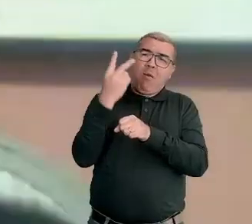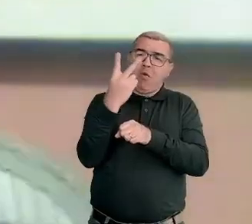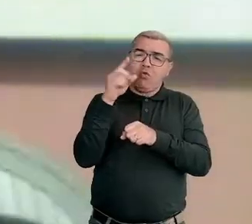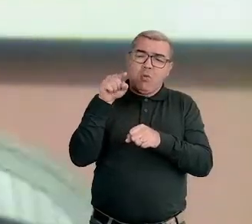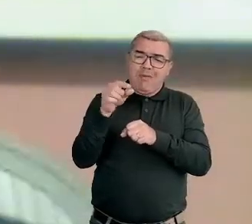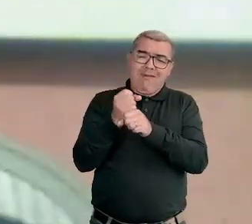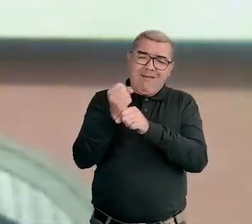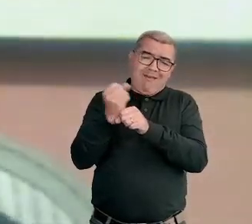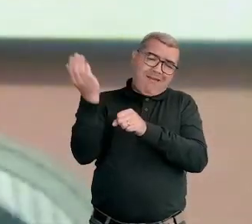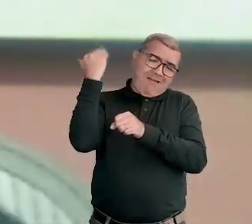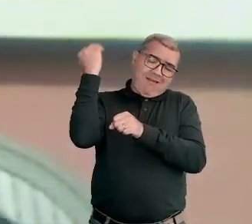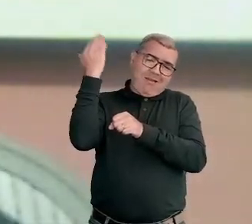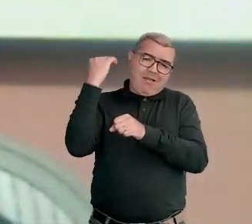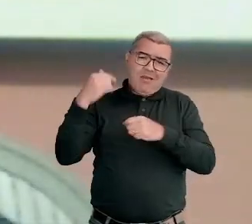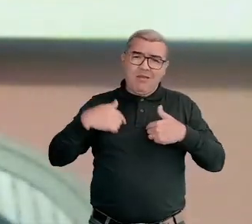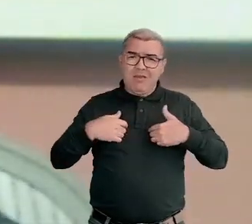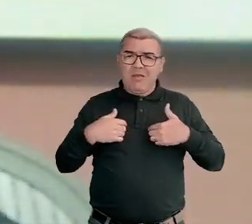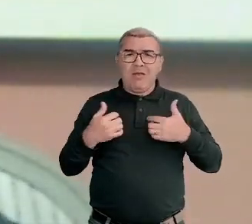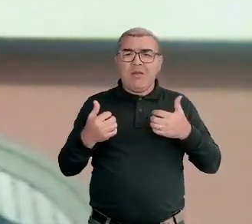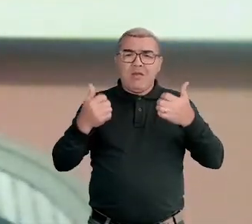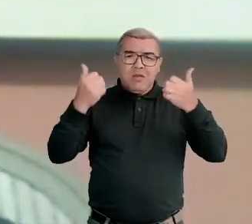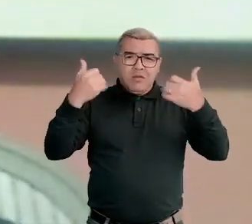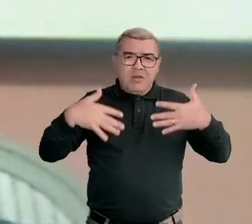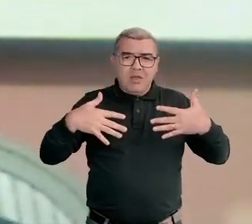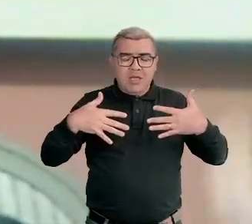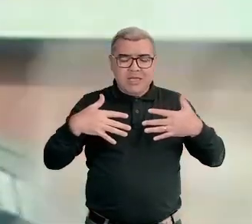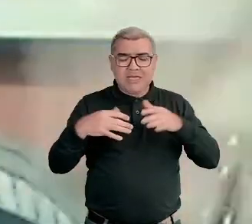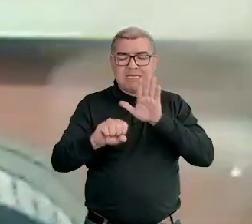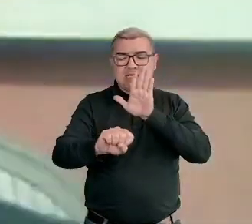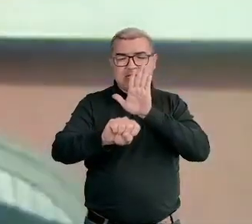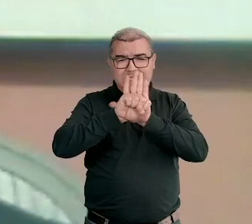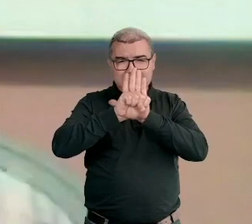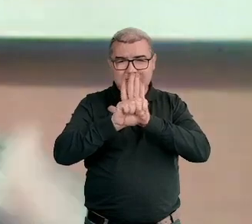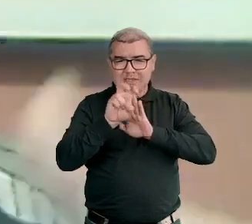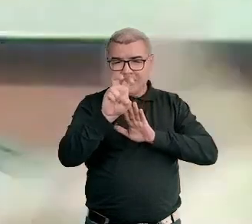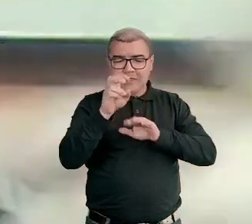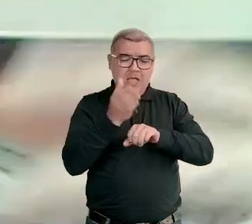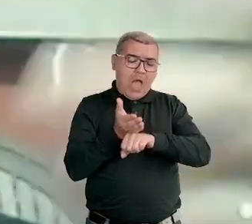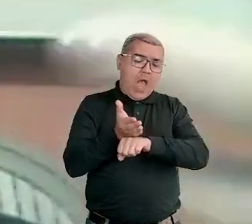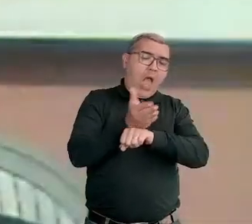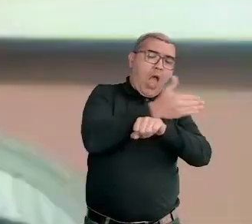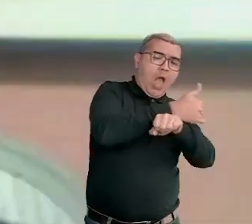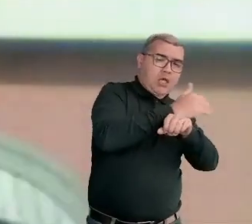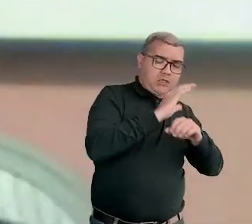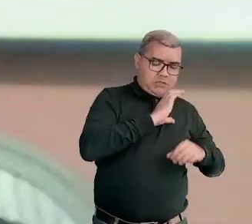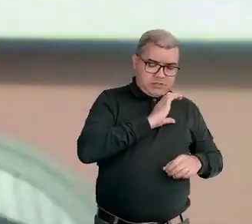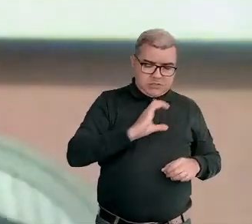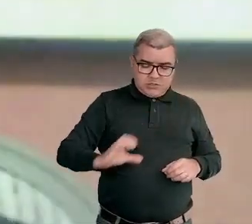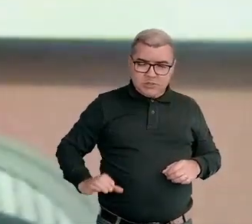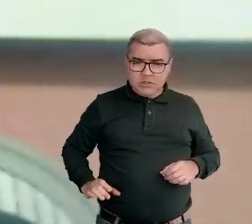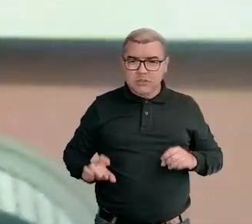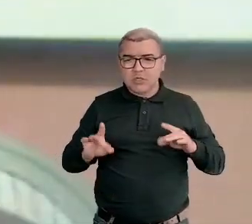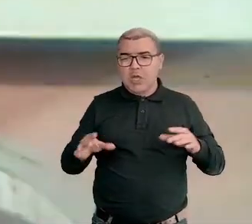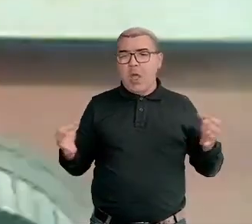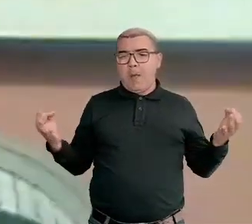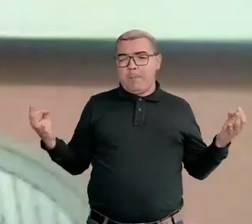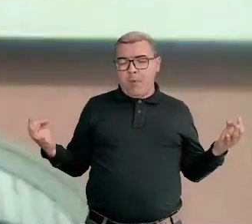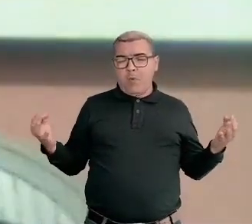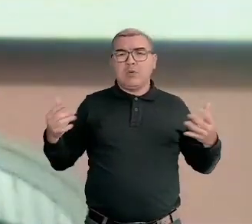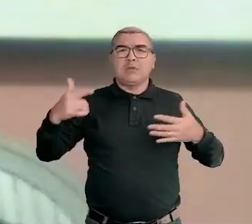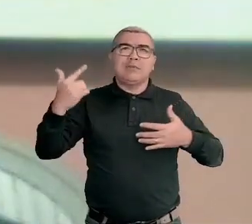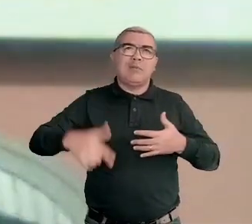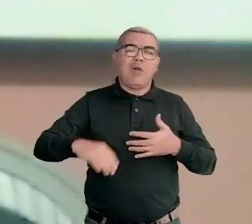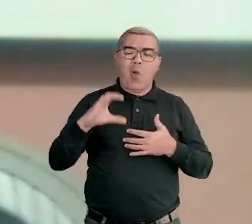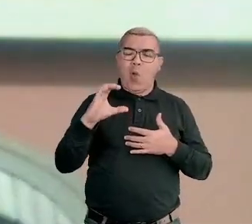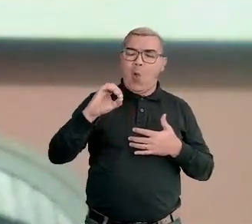grande demarcador da humanidade, que é o século V a.C., né? Século do Buda, século do Péricles, né?